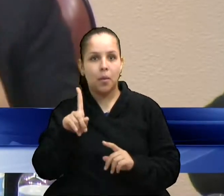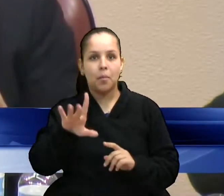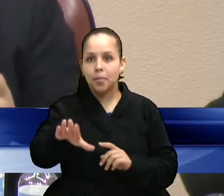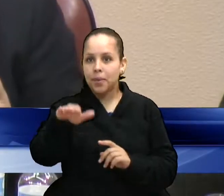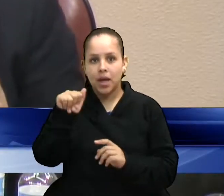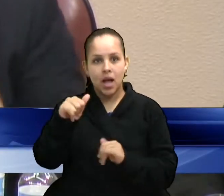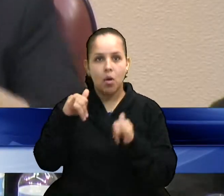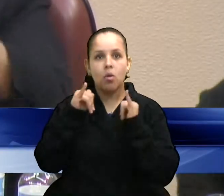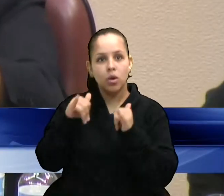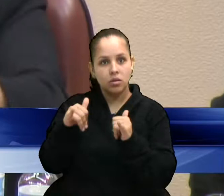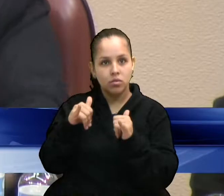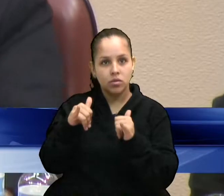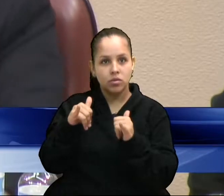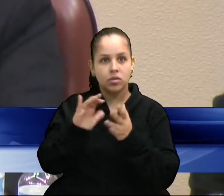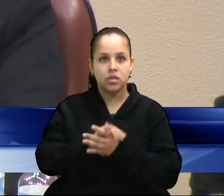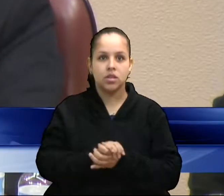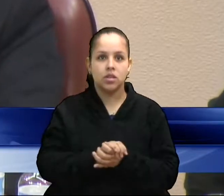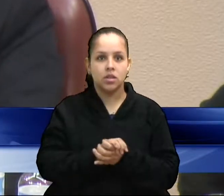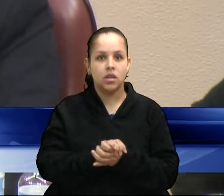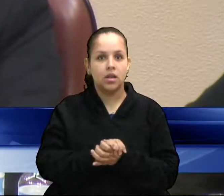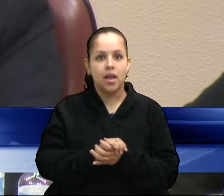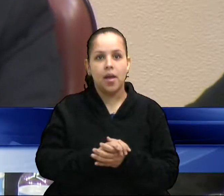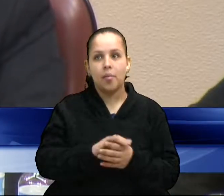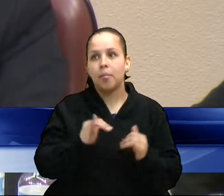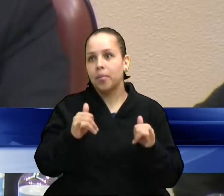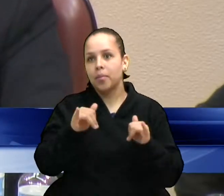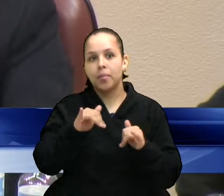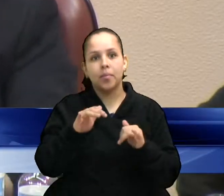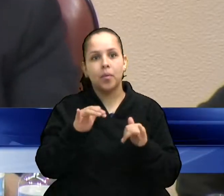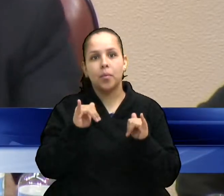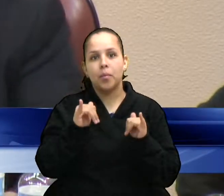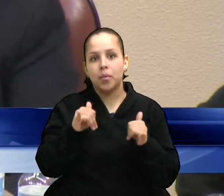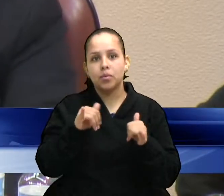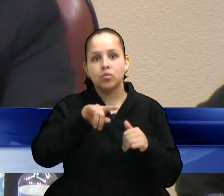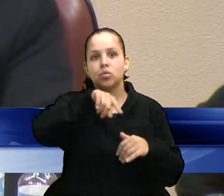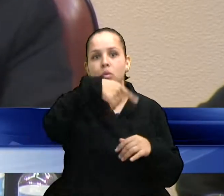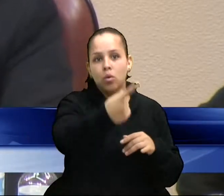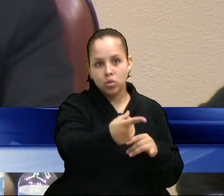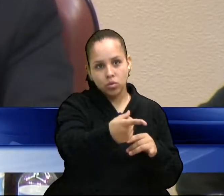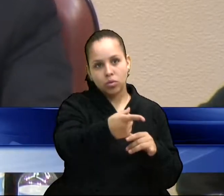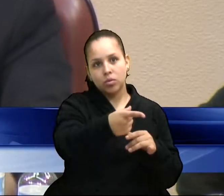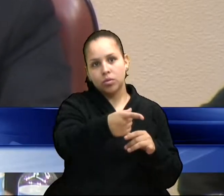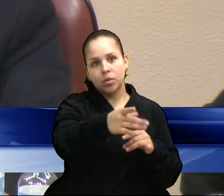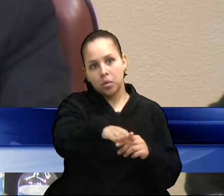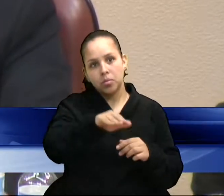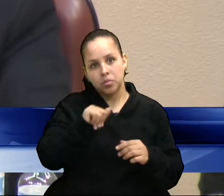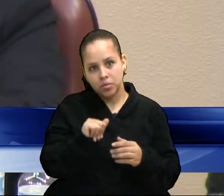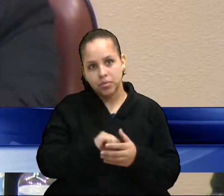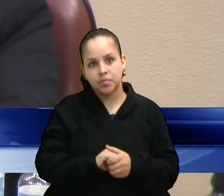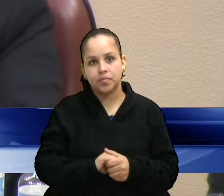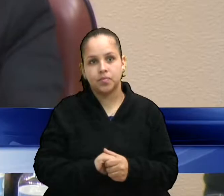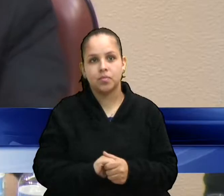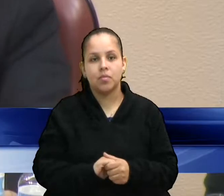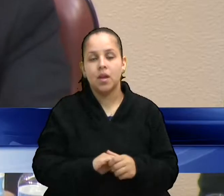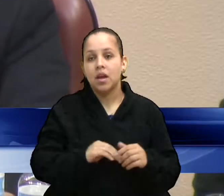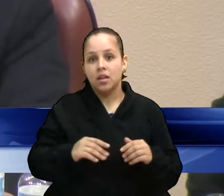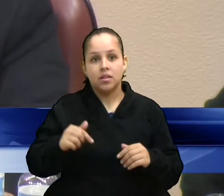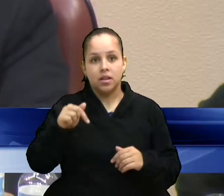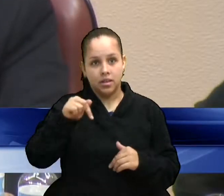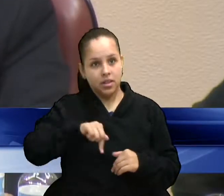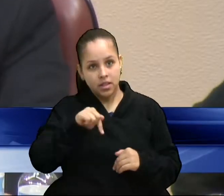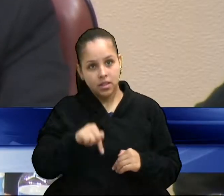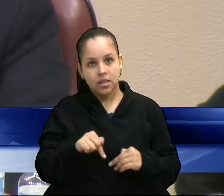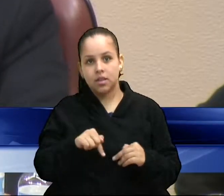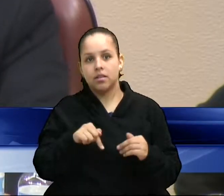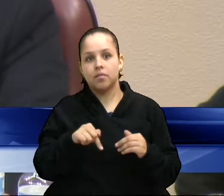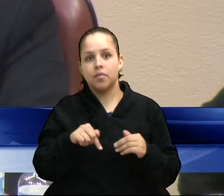mais barato do que o transporte coletivo. Então, a princípio é isso, a gente está à disposição, né, dos trabalhadores que trabalham